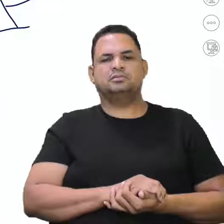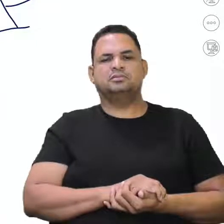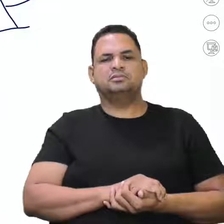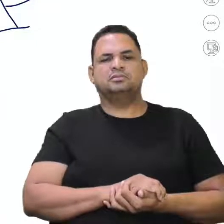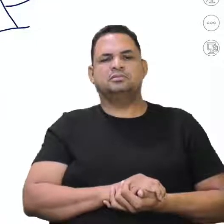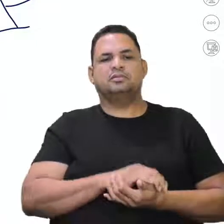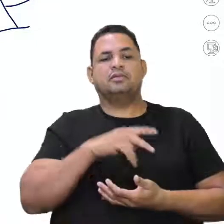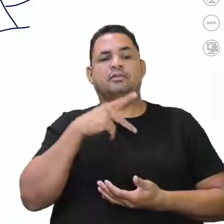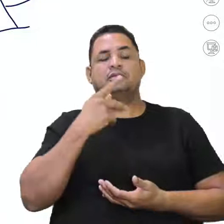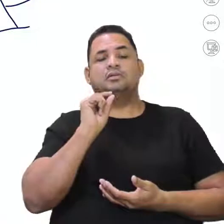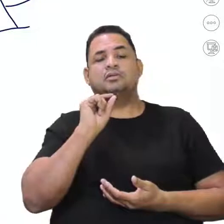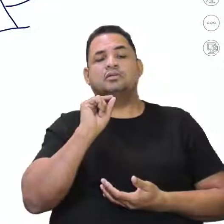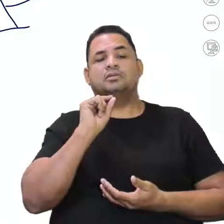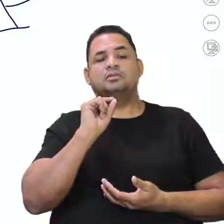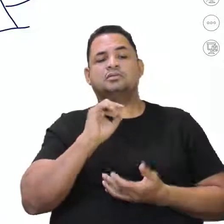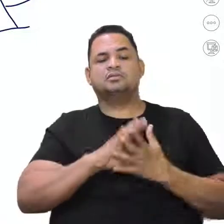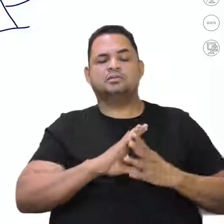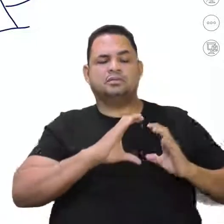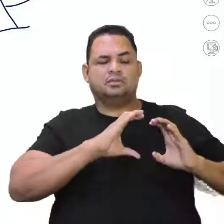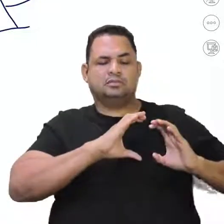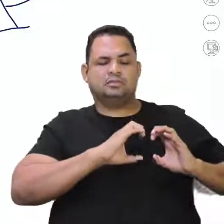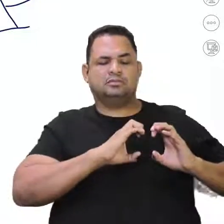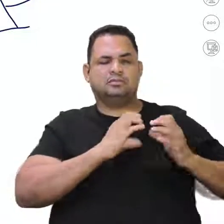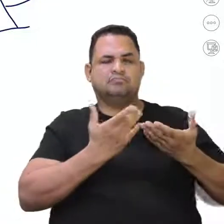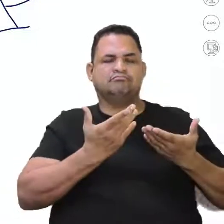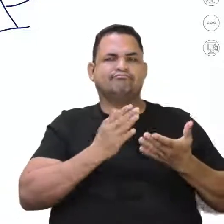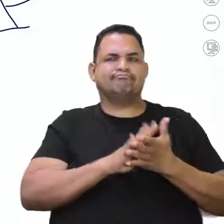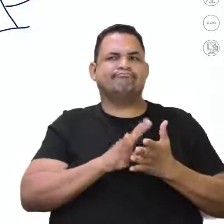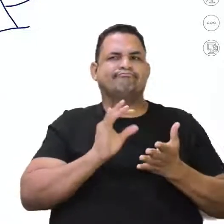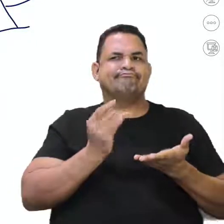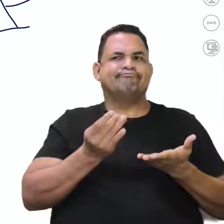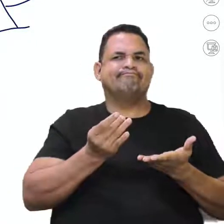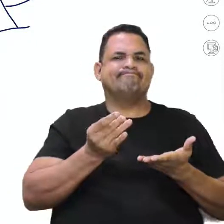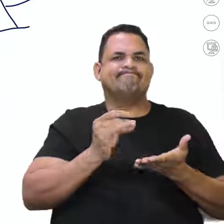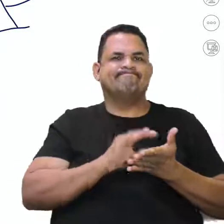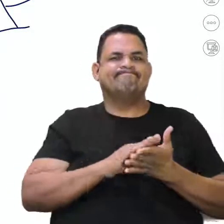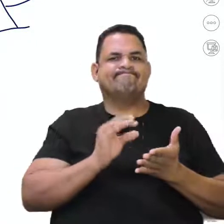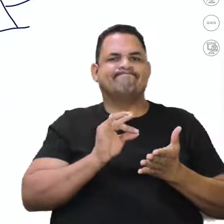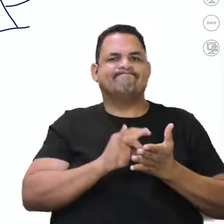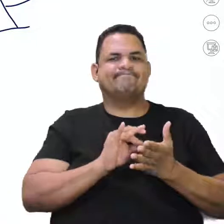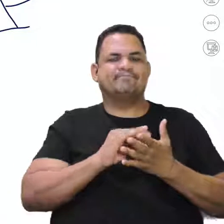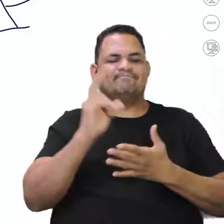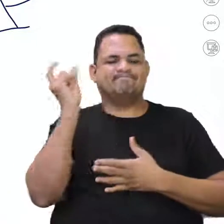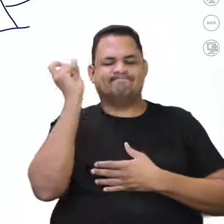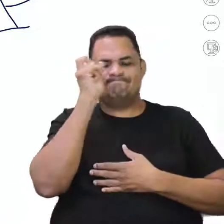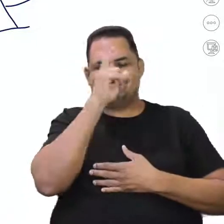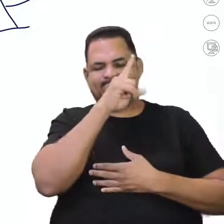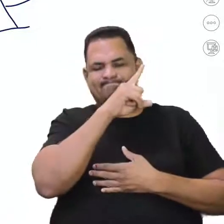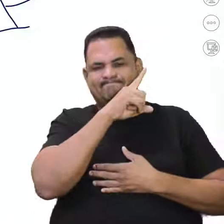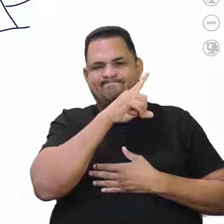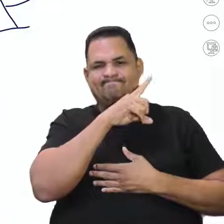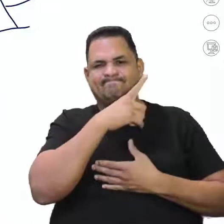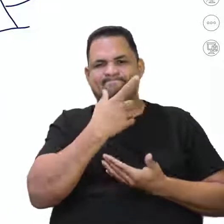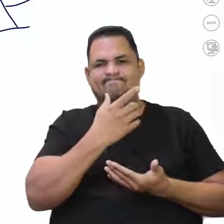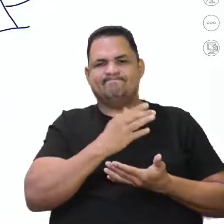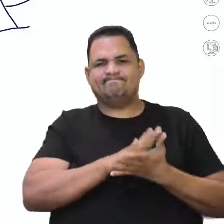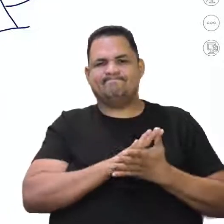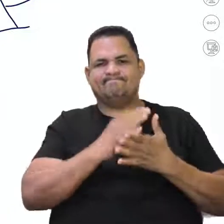aqui está dizendo que o quê? Que se apaixonar é uma das coisas, provavelmente uma das coisas mais difíceis de se